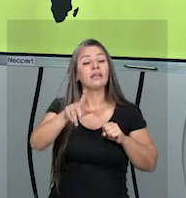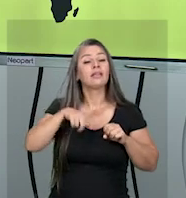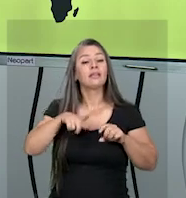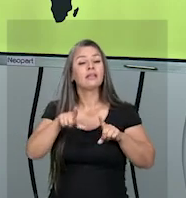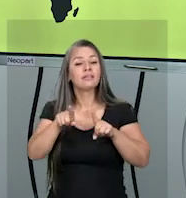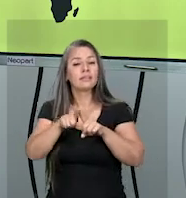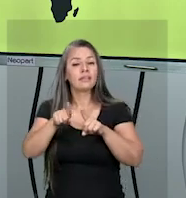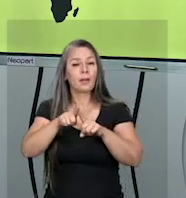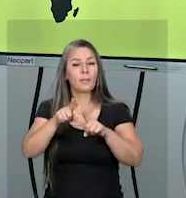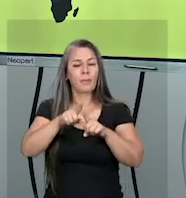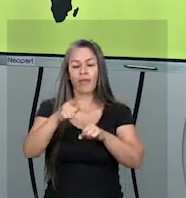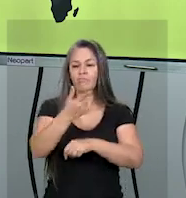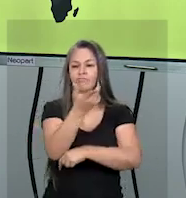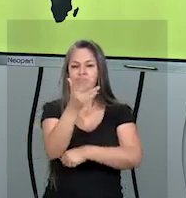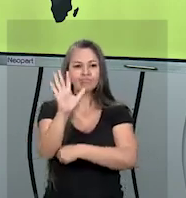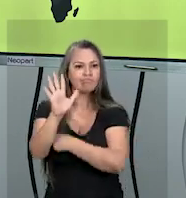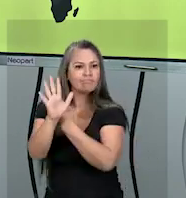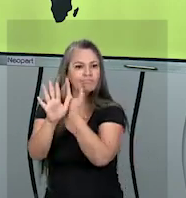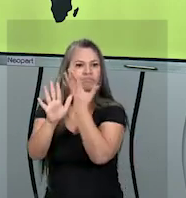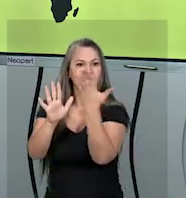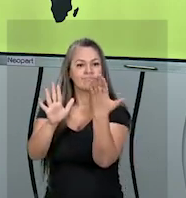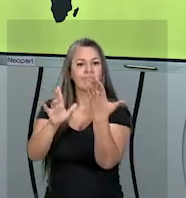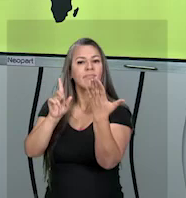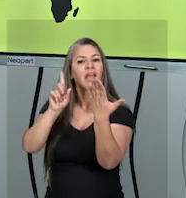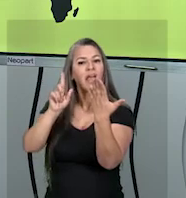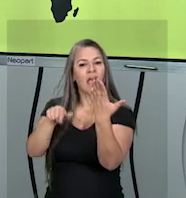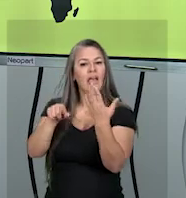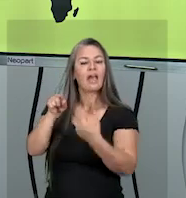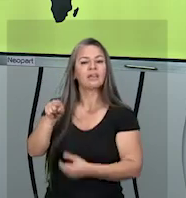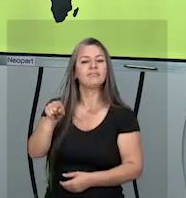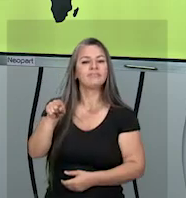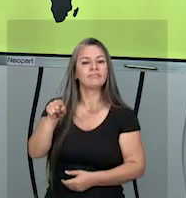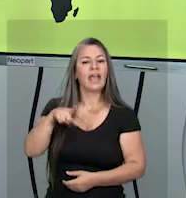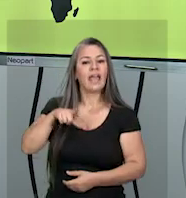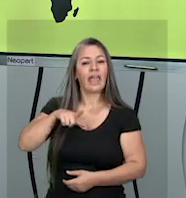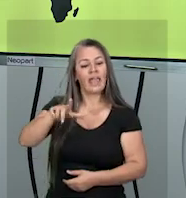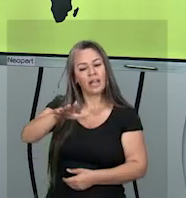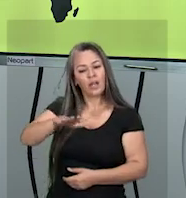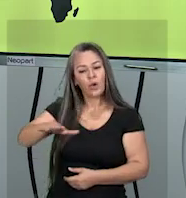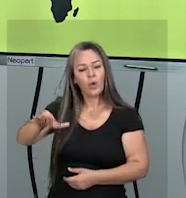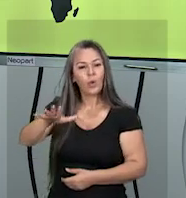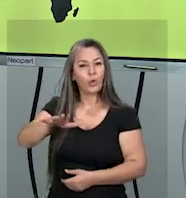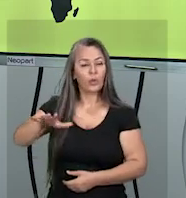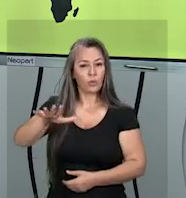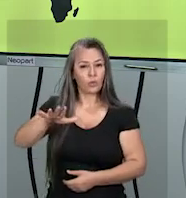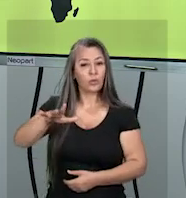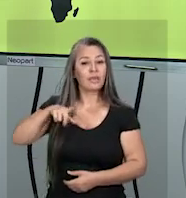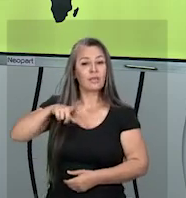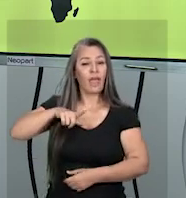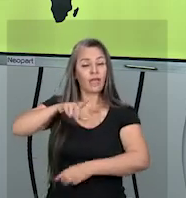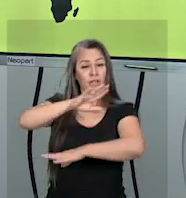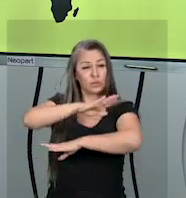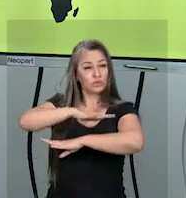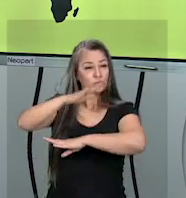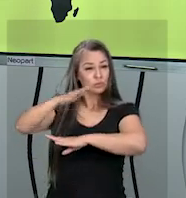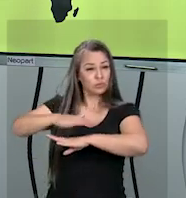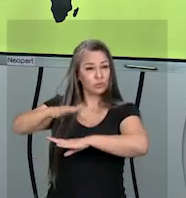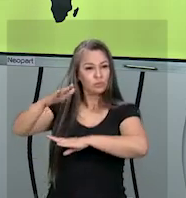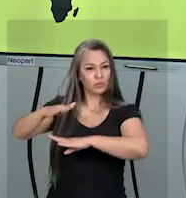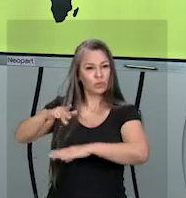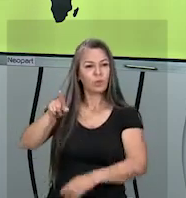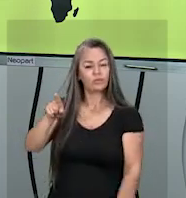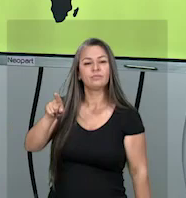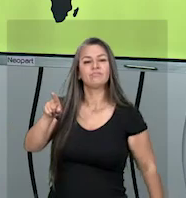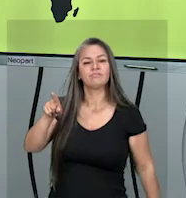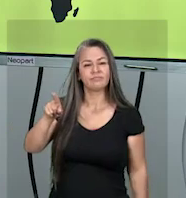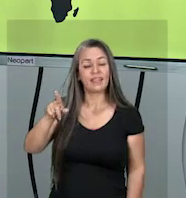da vegetação, o continente foi regionalizado de 2 formas, ou seja, duas regionalizações, quero dizer, né?